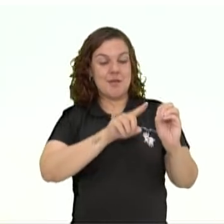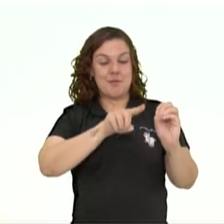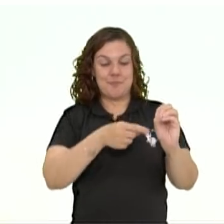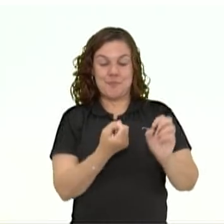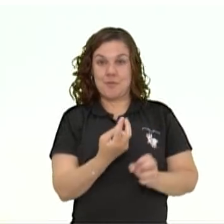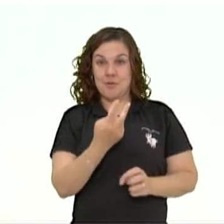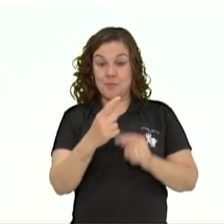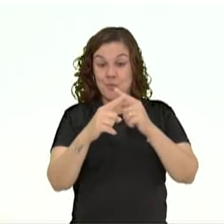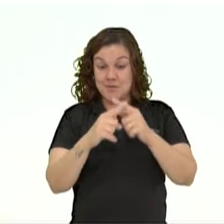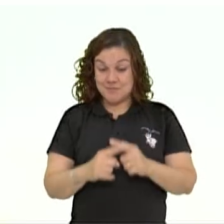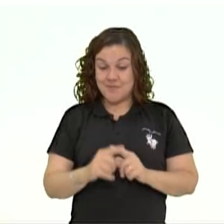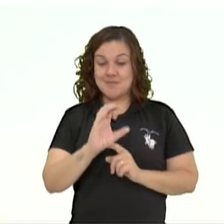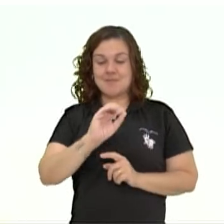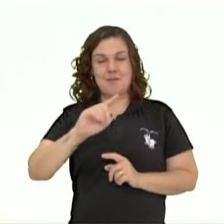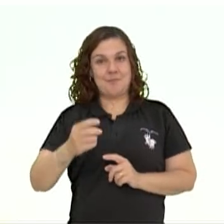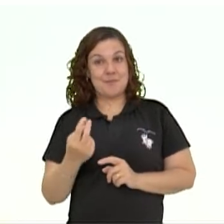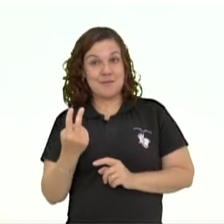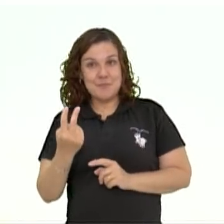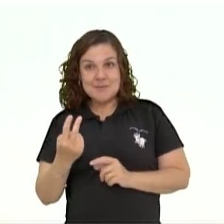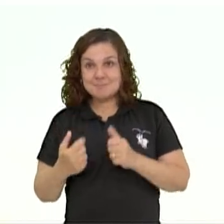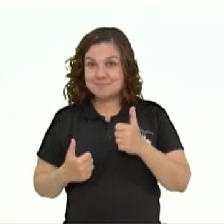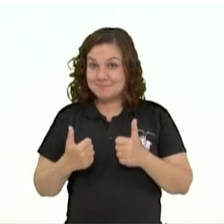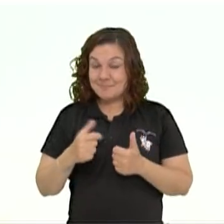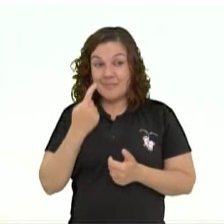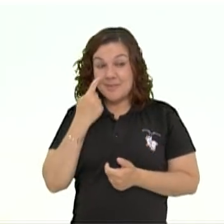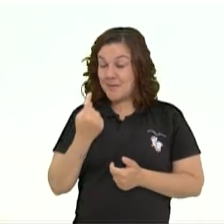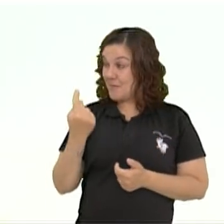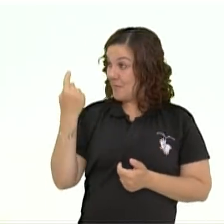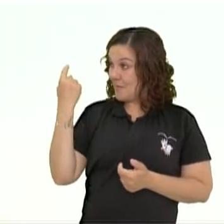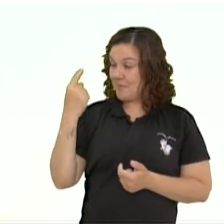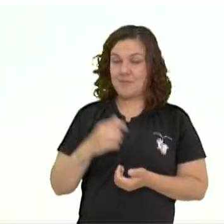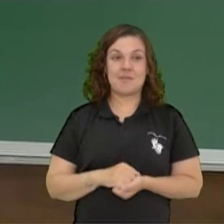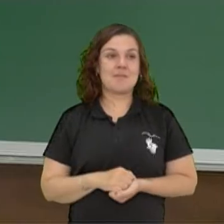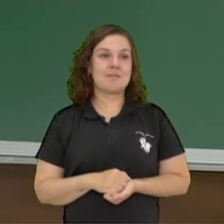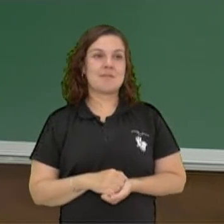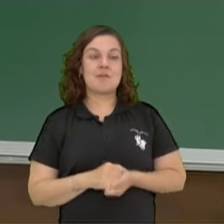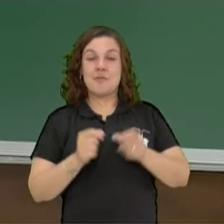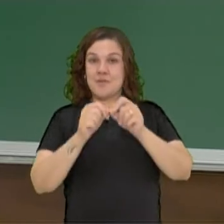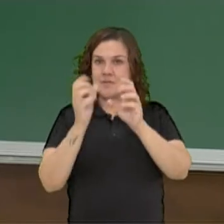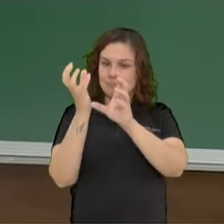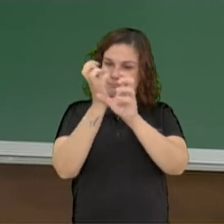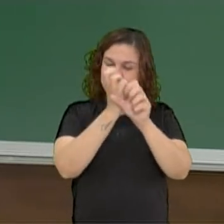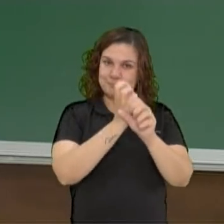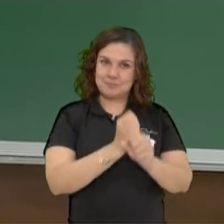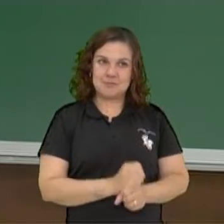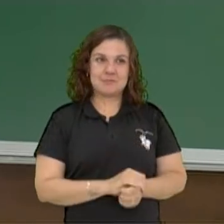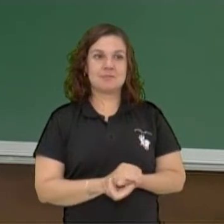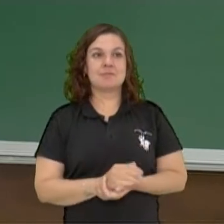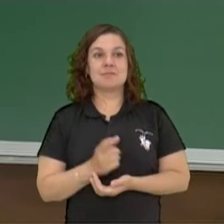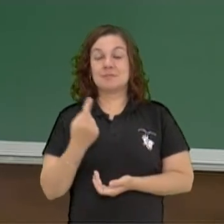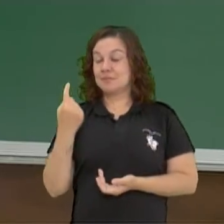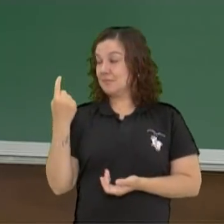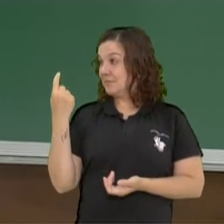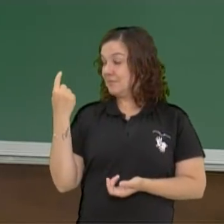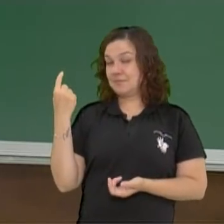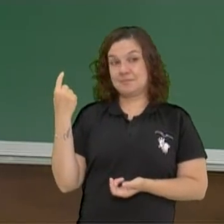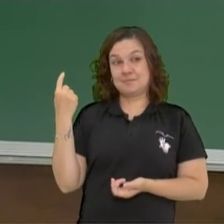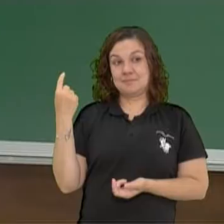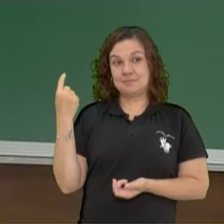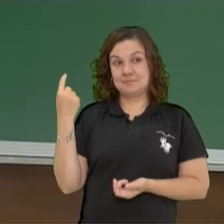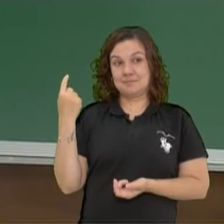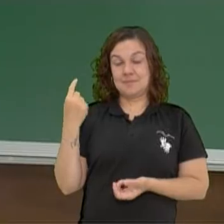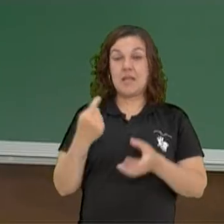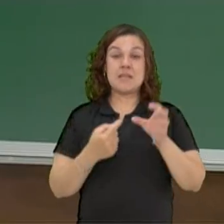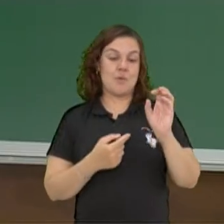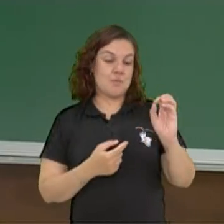0,2 vezes 0,2, correto? Então, olha só, fazendo isso aqui, eu tenho 0,2 elevado a